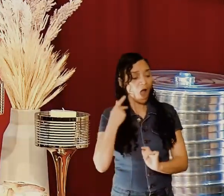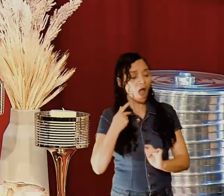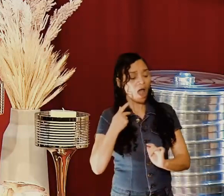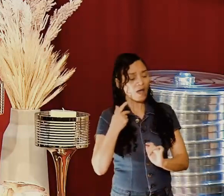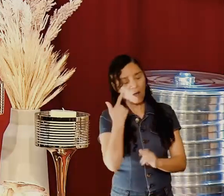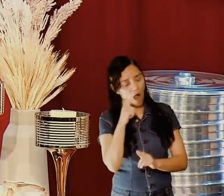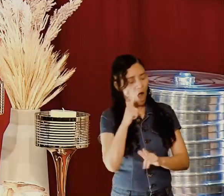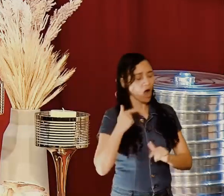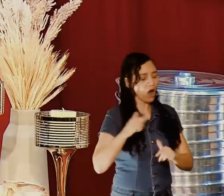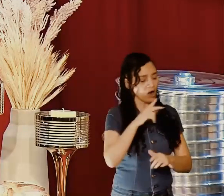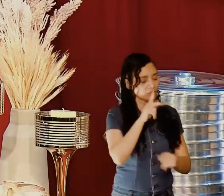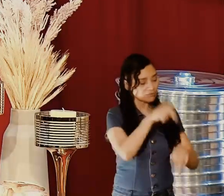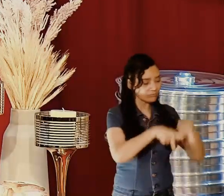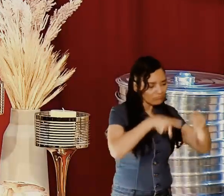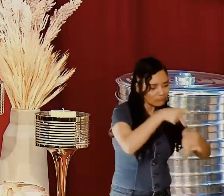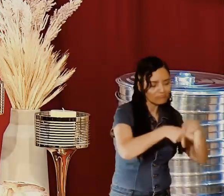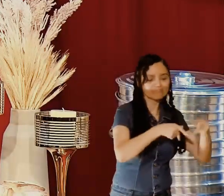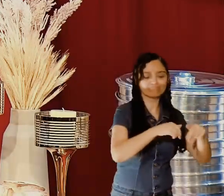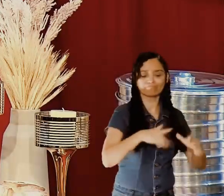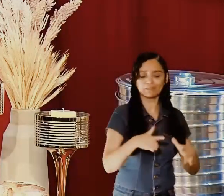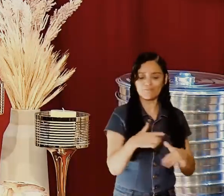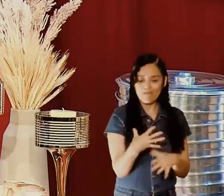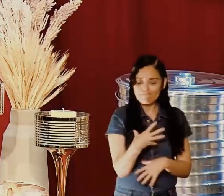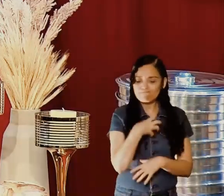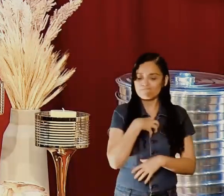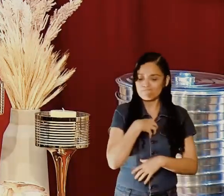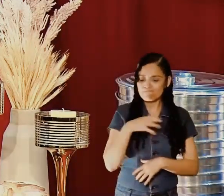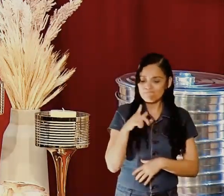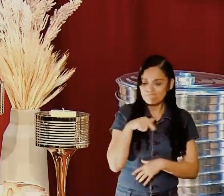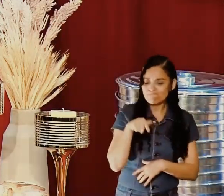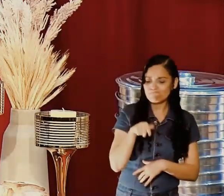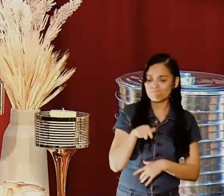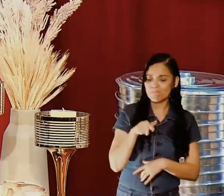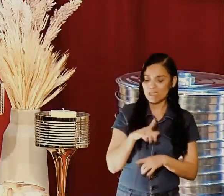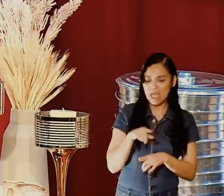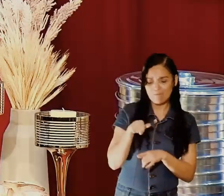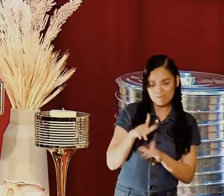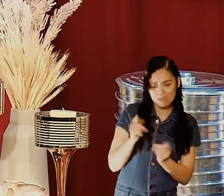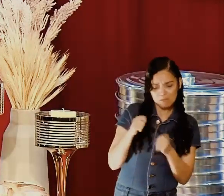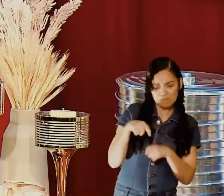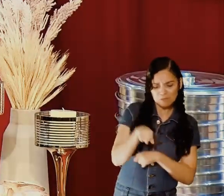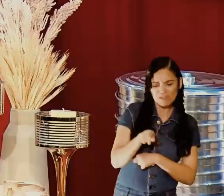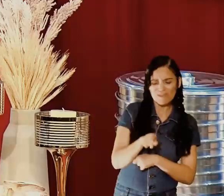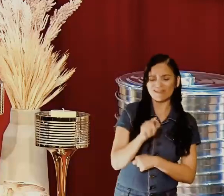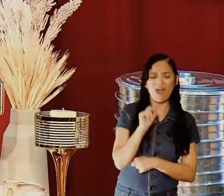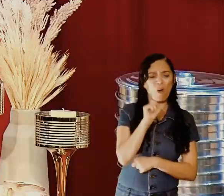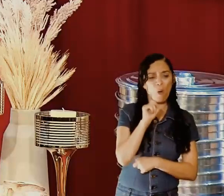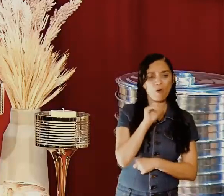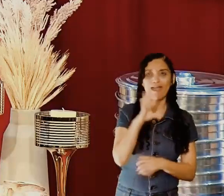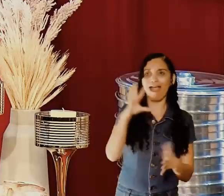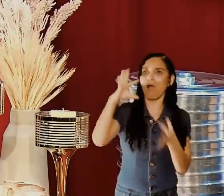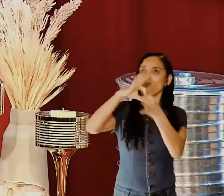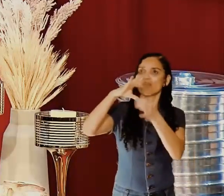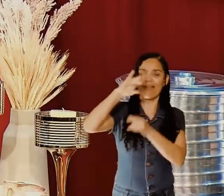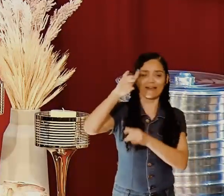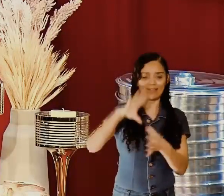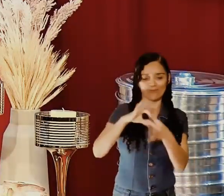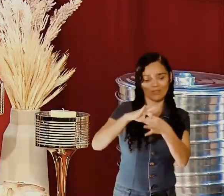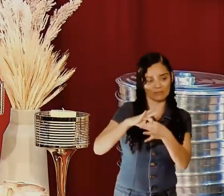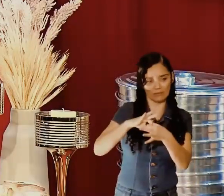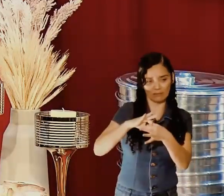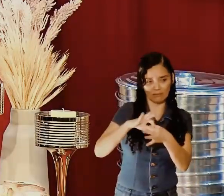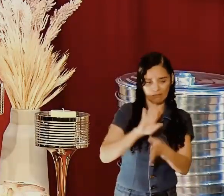vem, e nós sabemos que vem, a reconciliação entre Deus e o homem. Éramos inimigos de